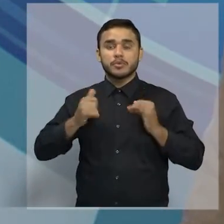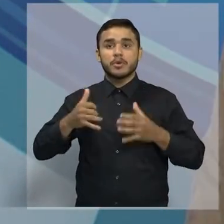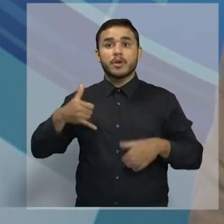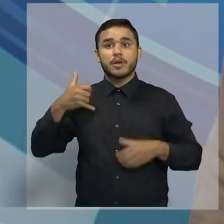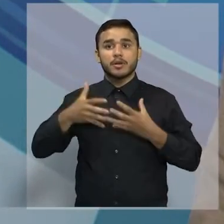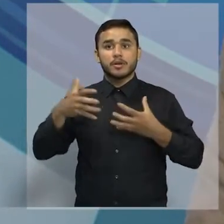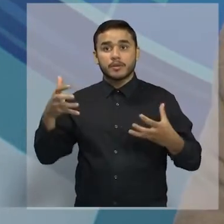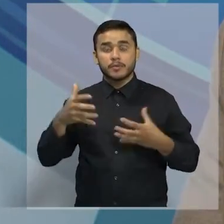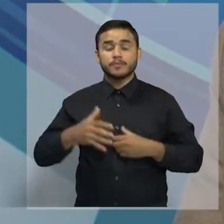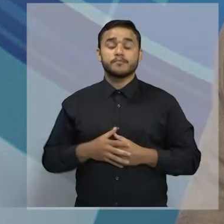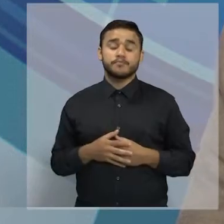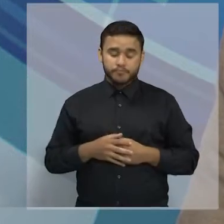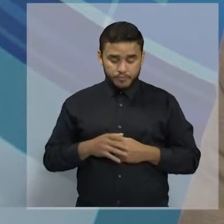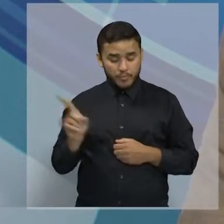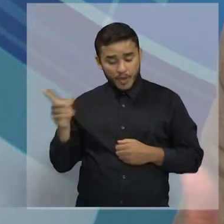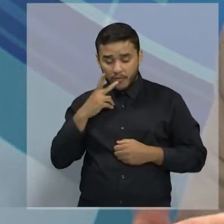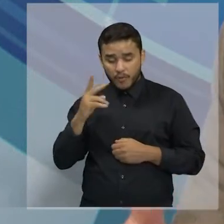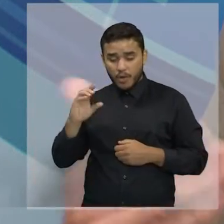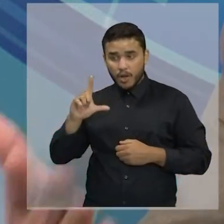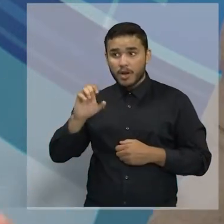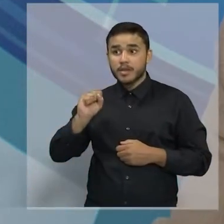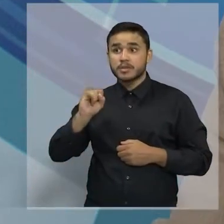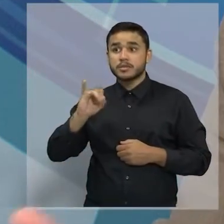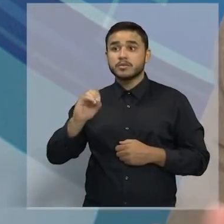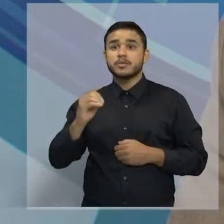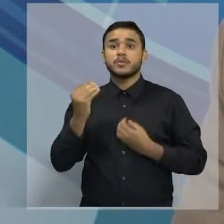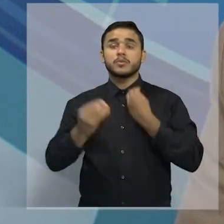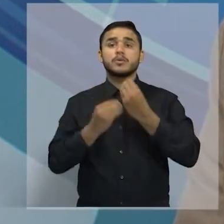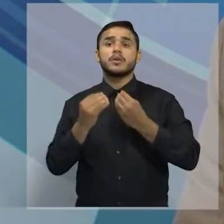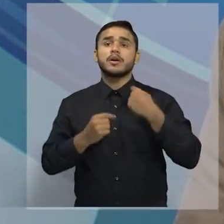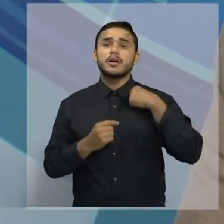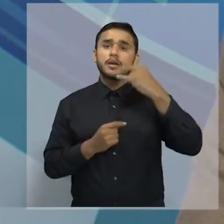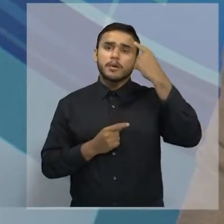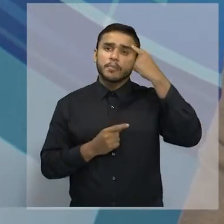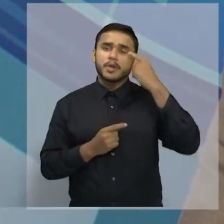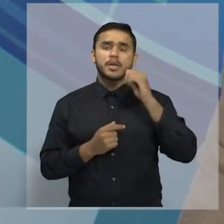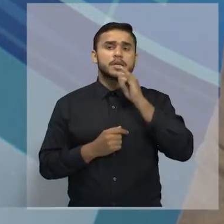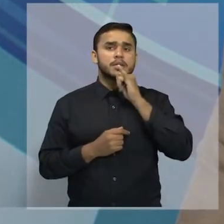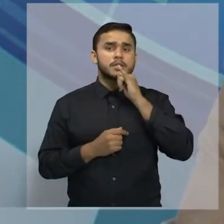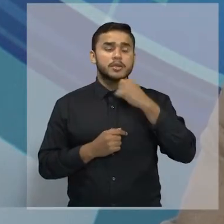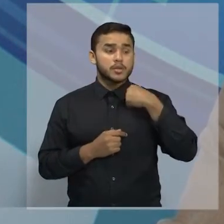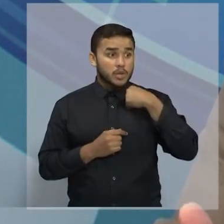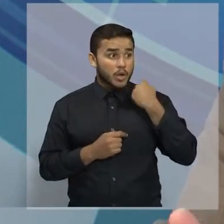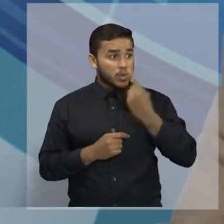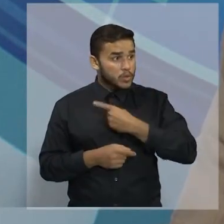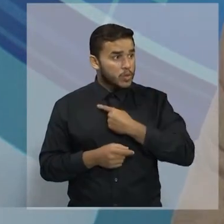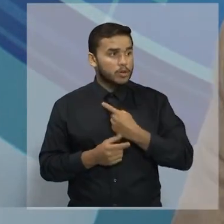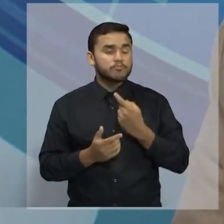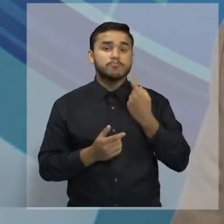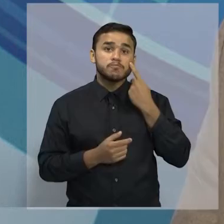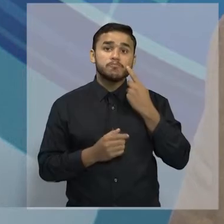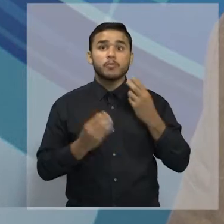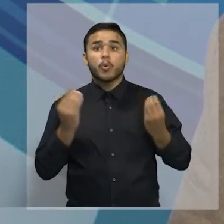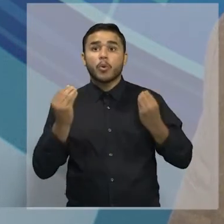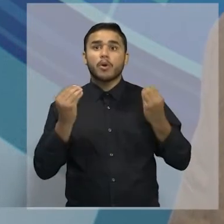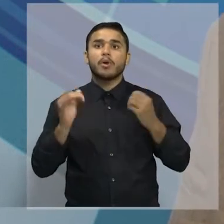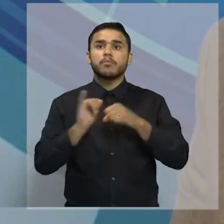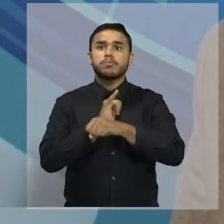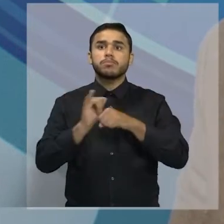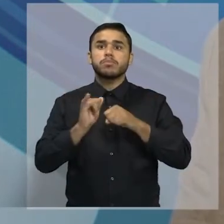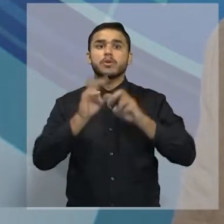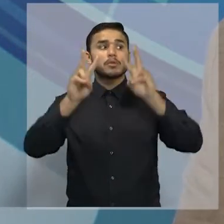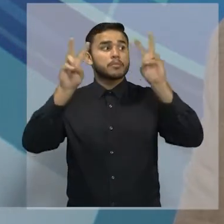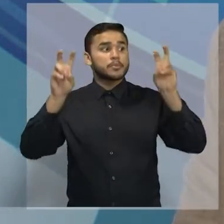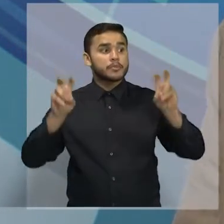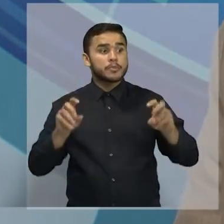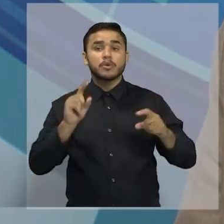remete a preocupação do Clécio. Sim, qual é a solução? De alguma forma, o Estado, nós demos a solução daqui para frente. Precisa